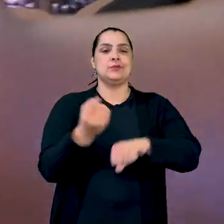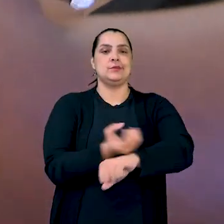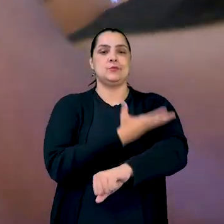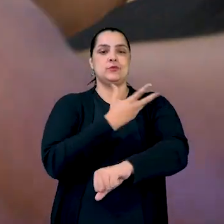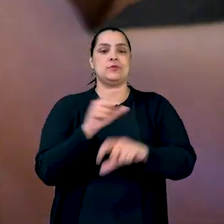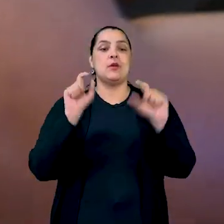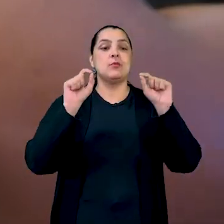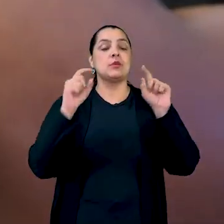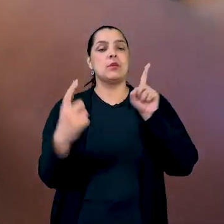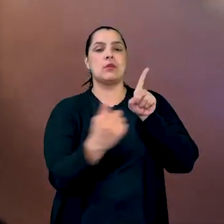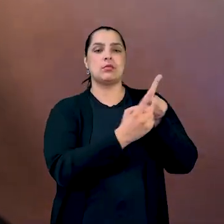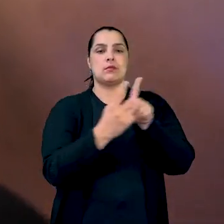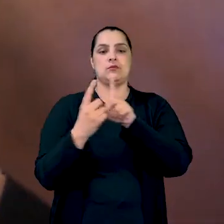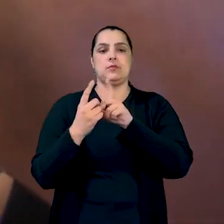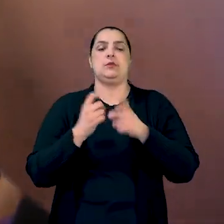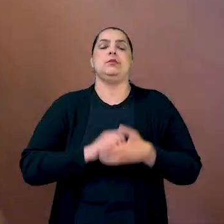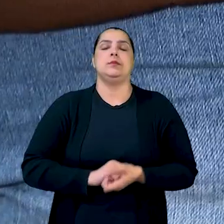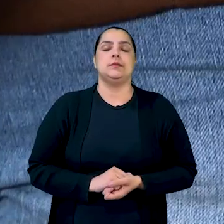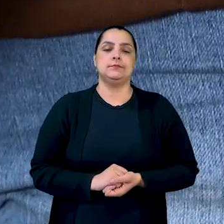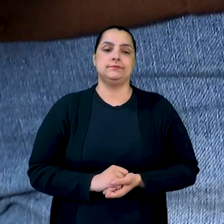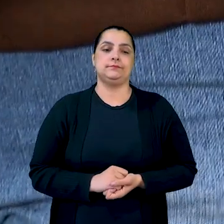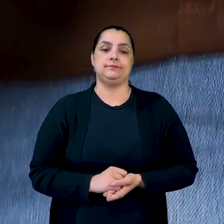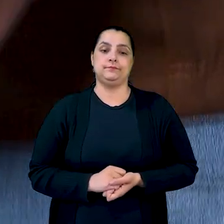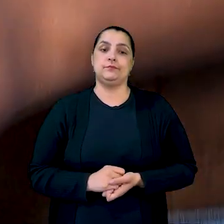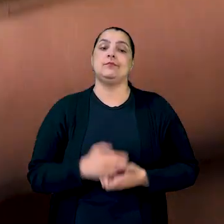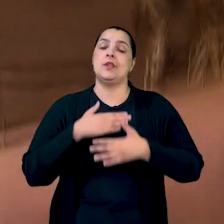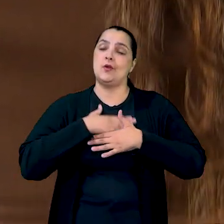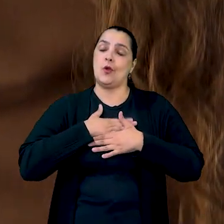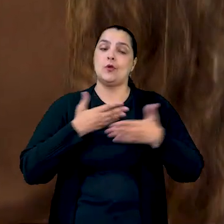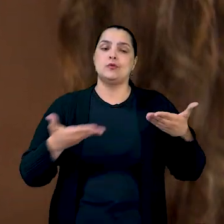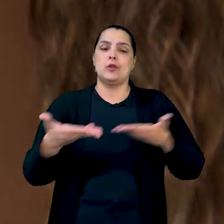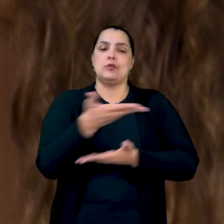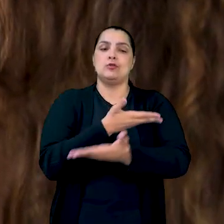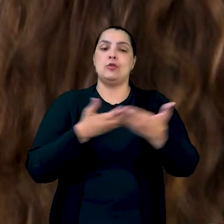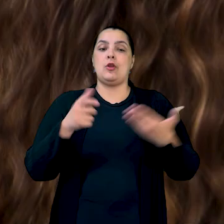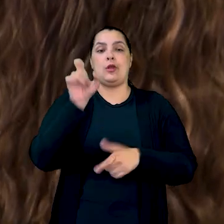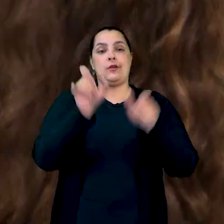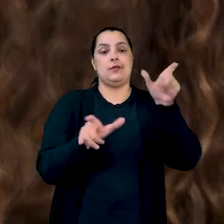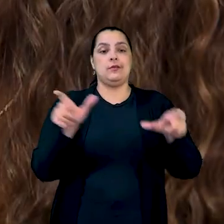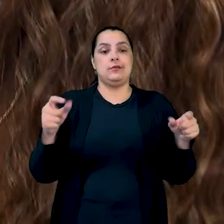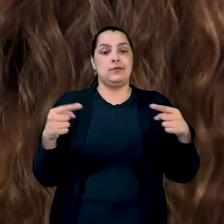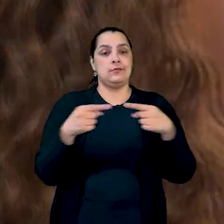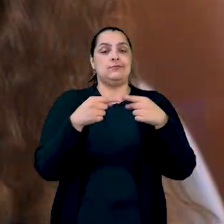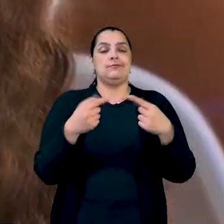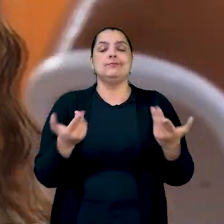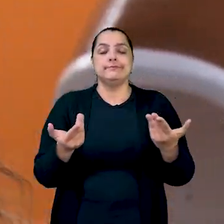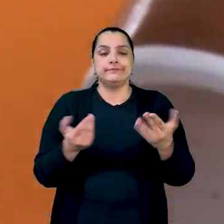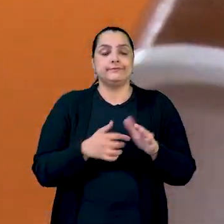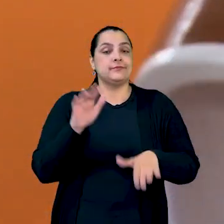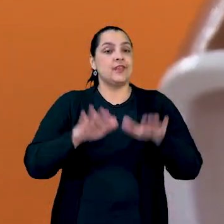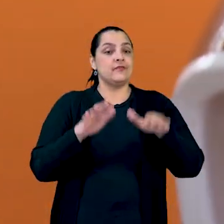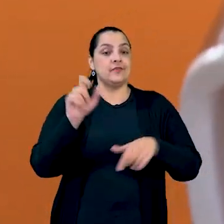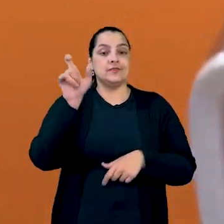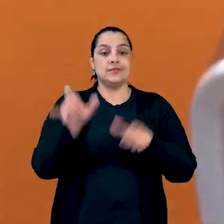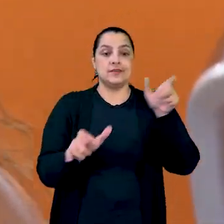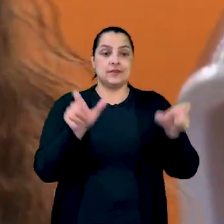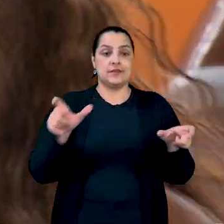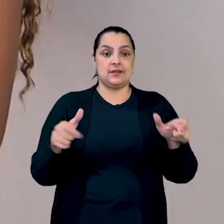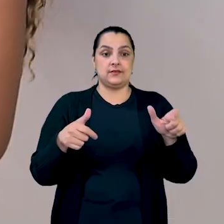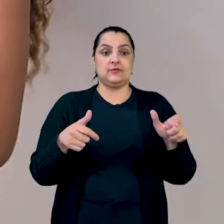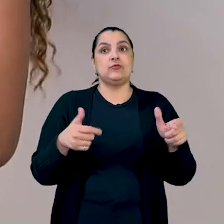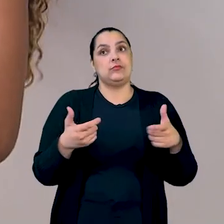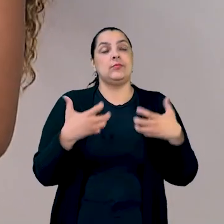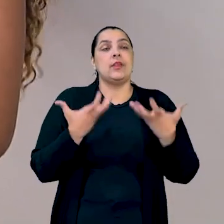segurança emocional a quem é atendido. Eu gosto da troca que eu tenho com os meus clientes, né? Muitas vezes os clientes chegam